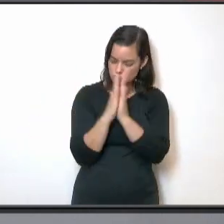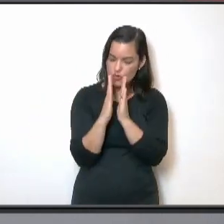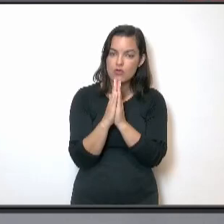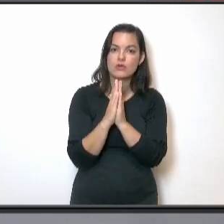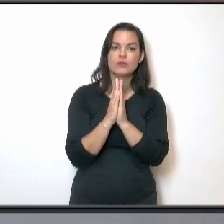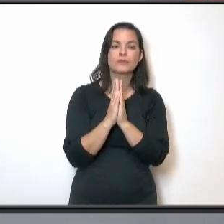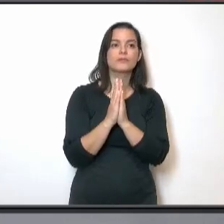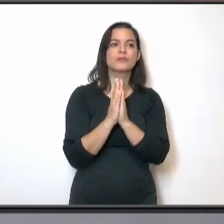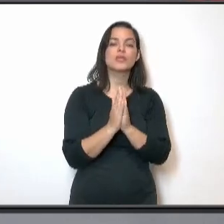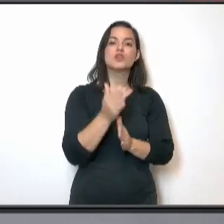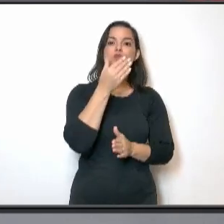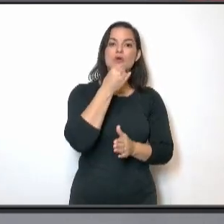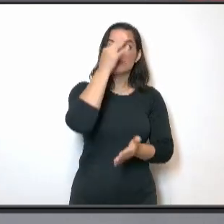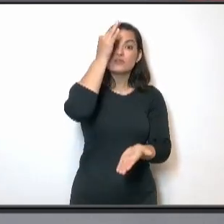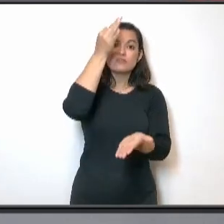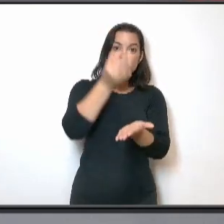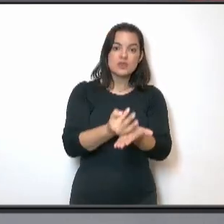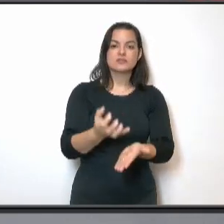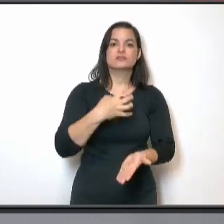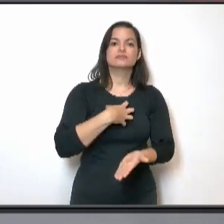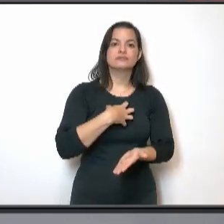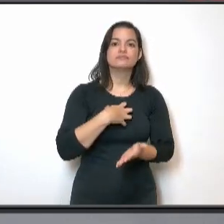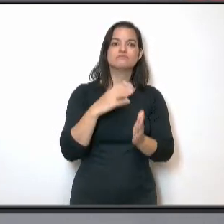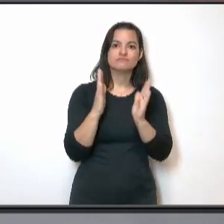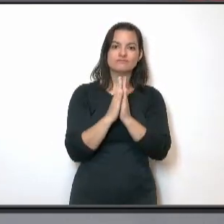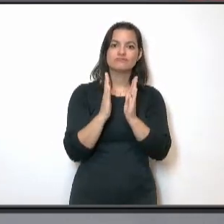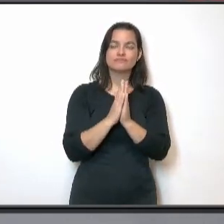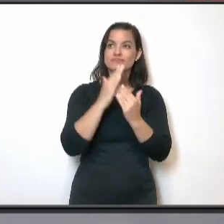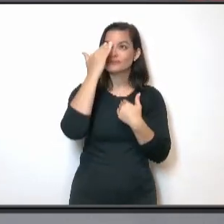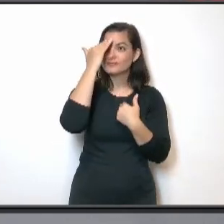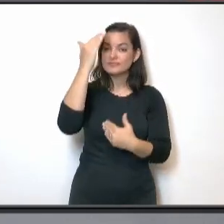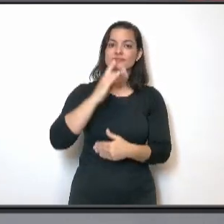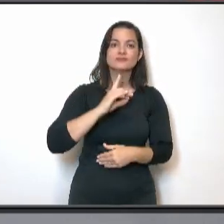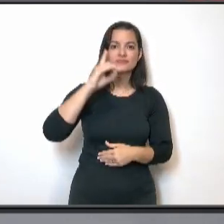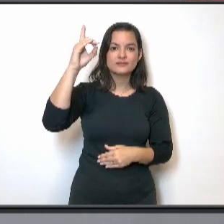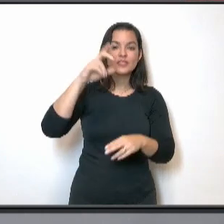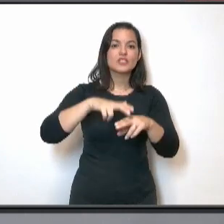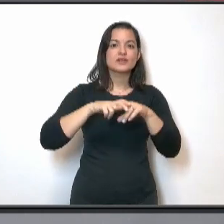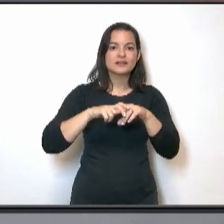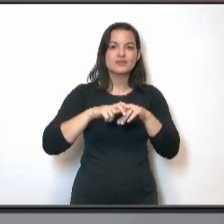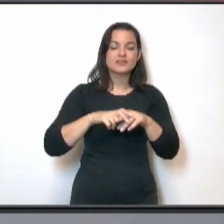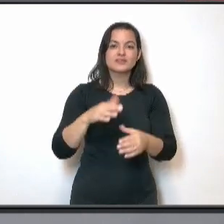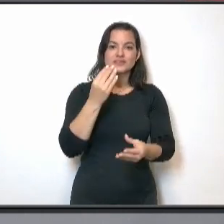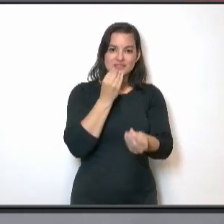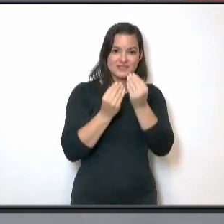E aquele homem, numa atitude de fé, ele fez uma oração de gratidão pela comida que Deus haveria de mandar.